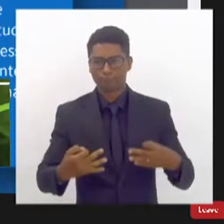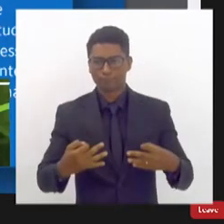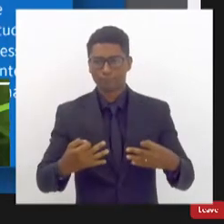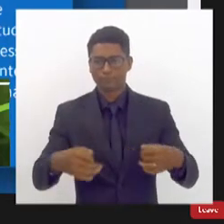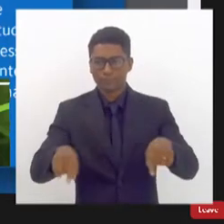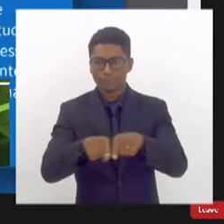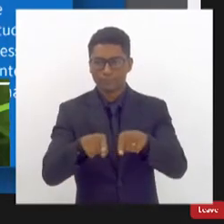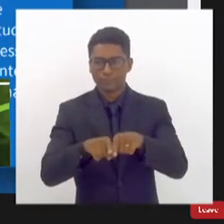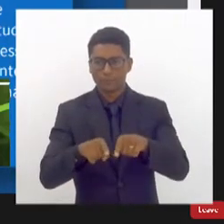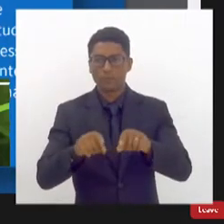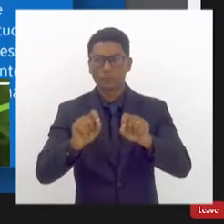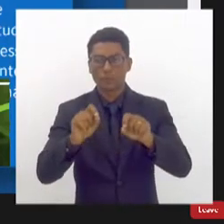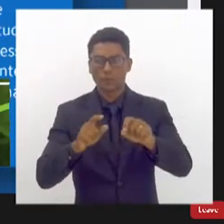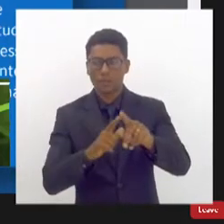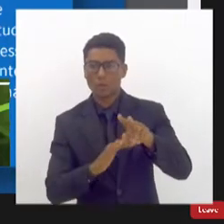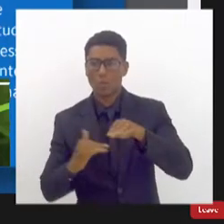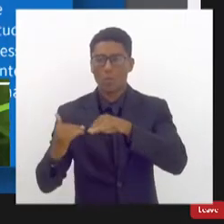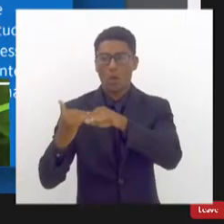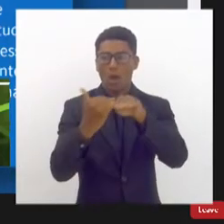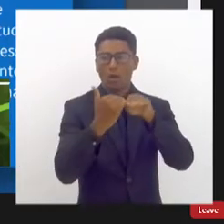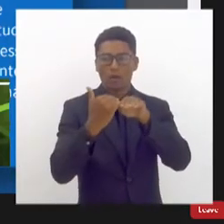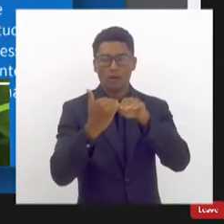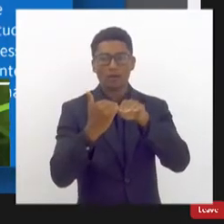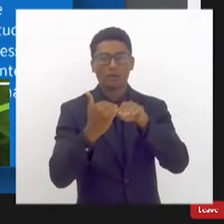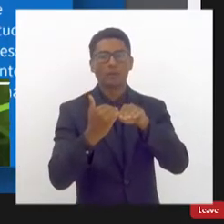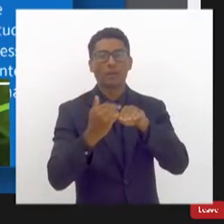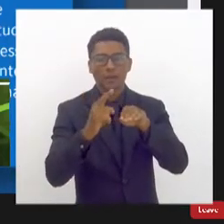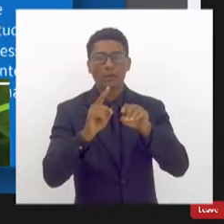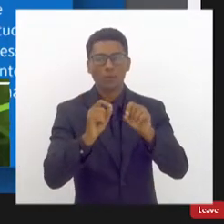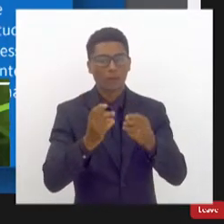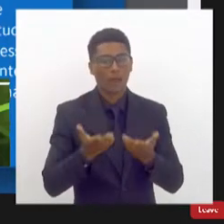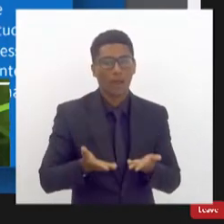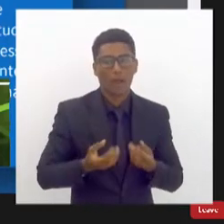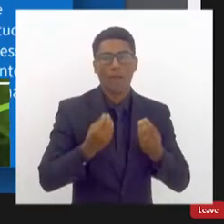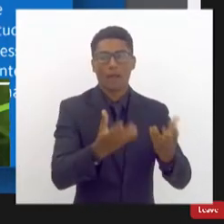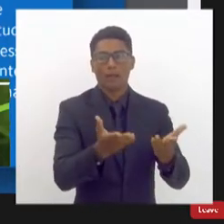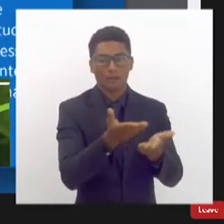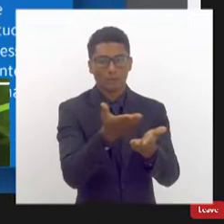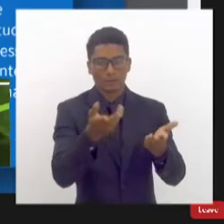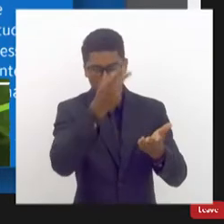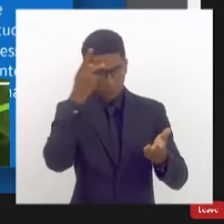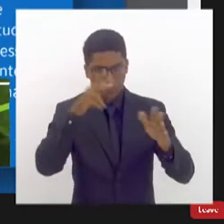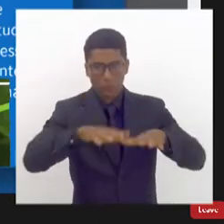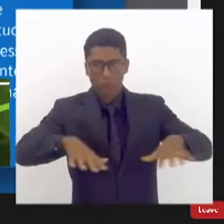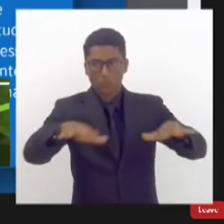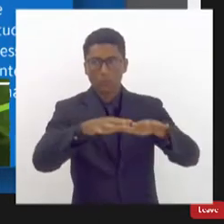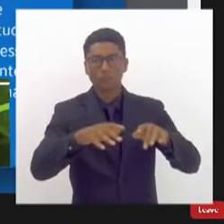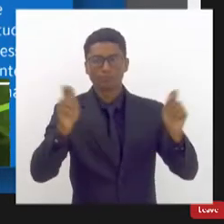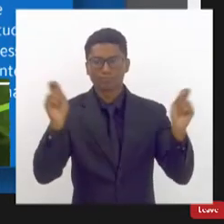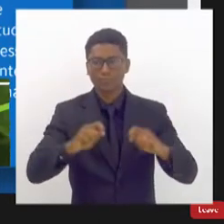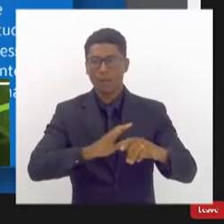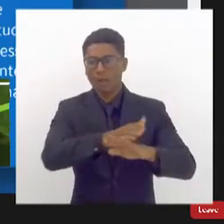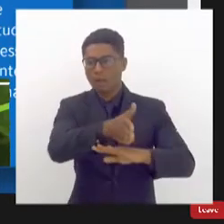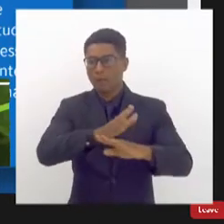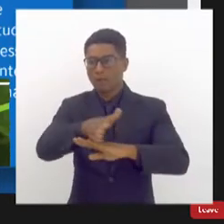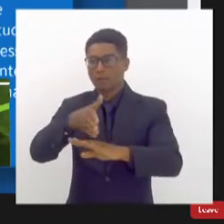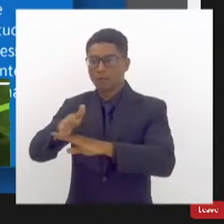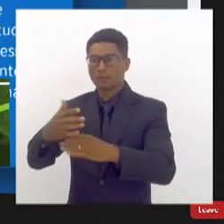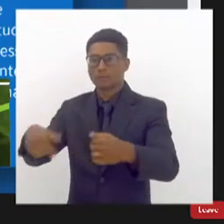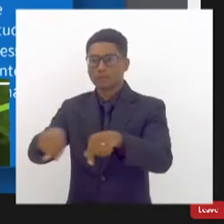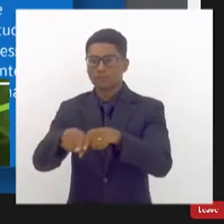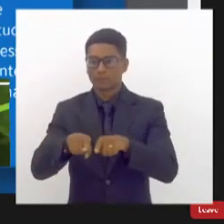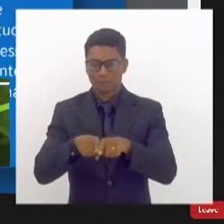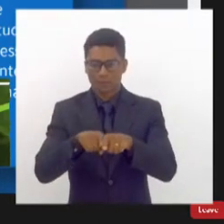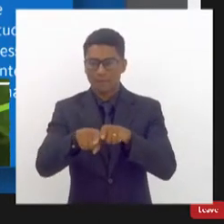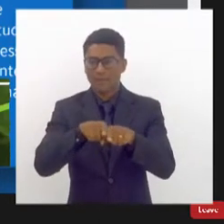é fácil nivelamento, mas oportunidade igual de conquistar o poder, o saber e o mérito. E a fraternidade é mais